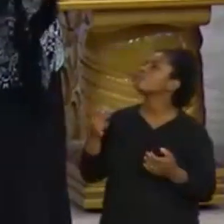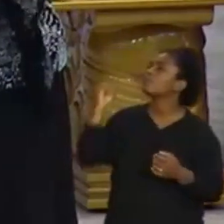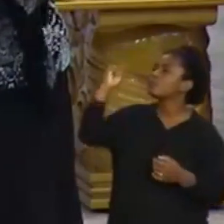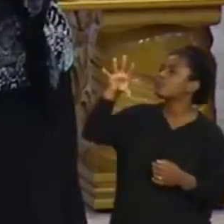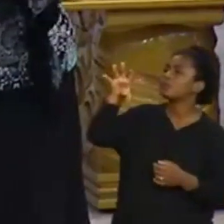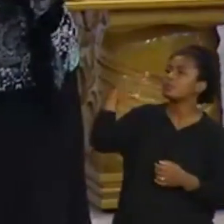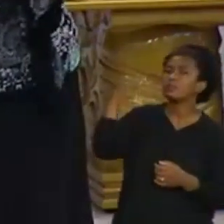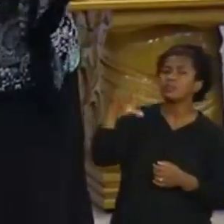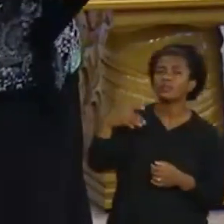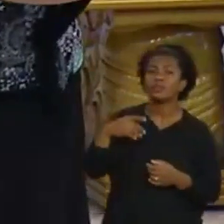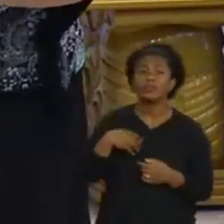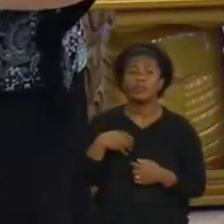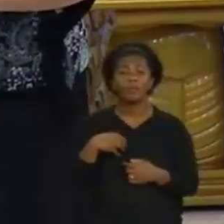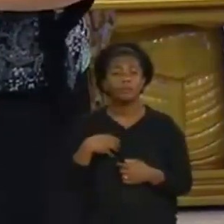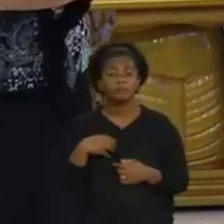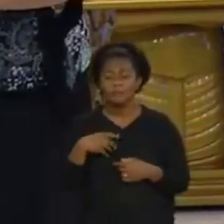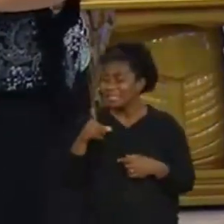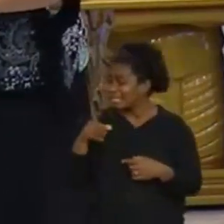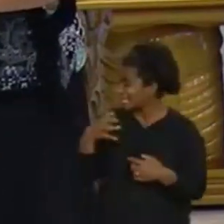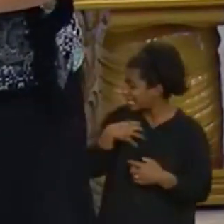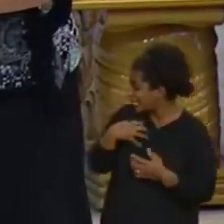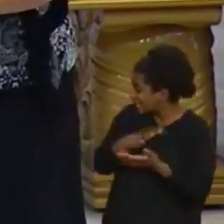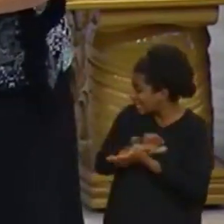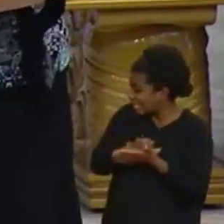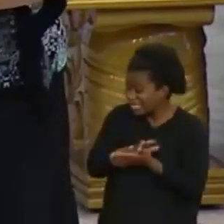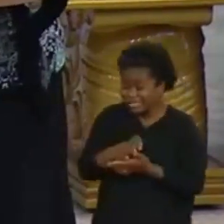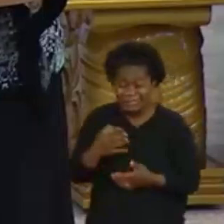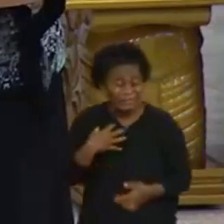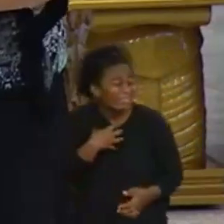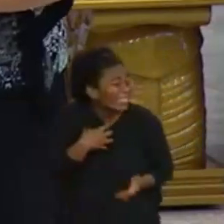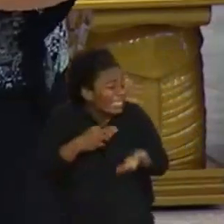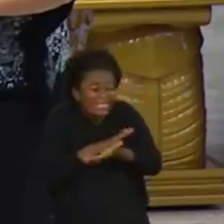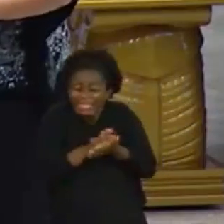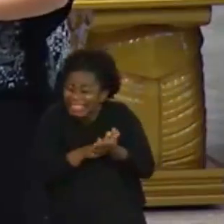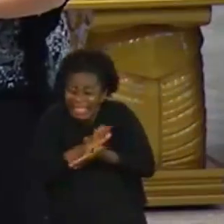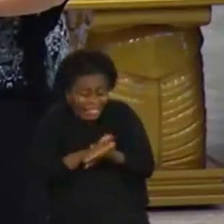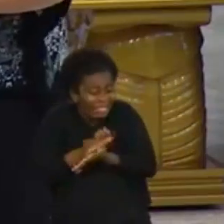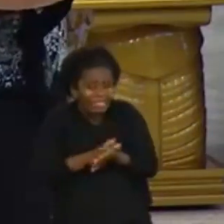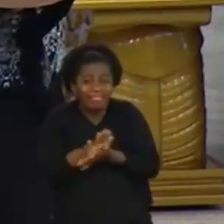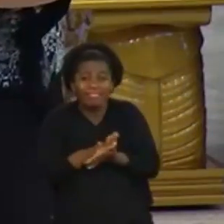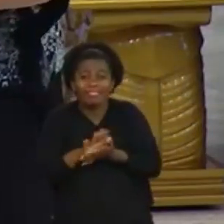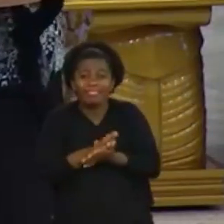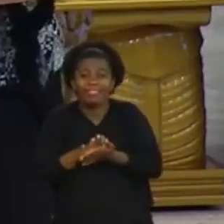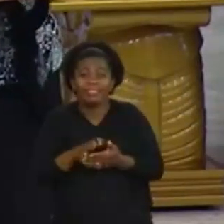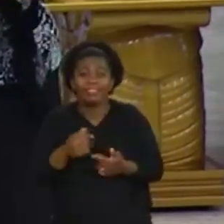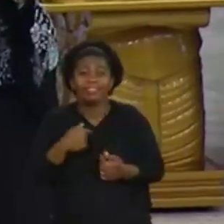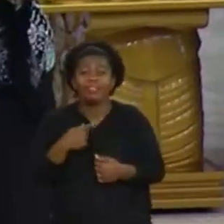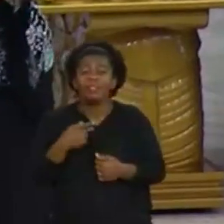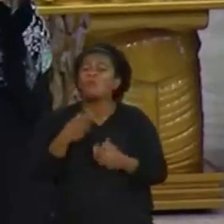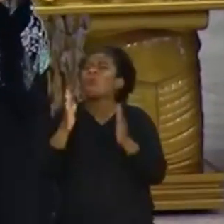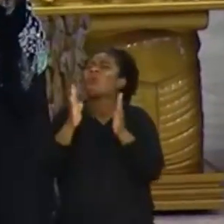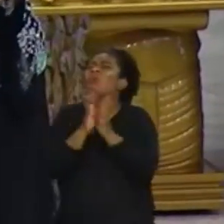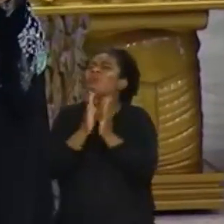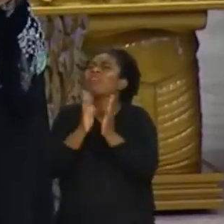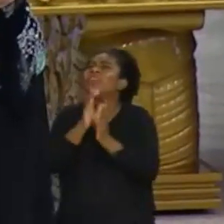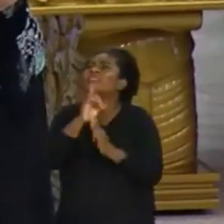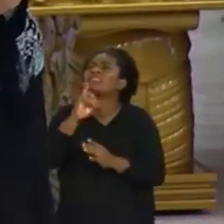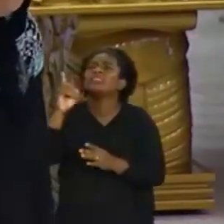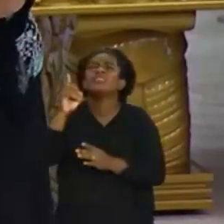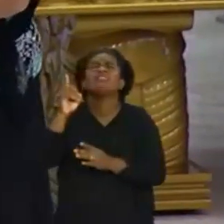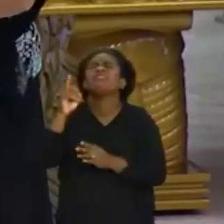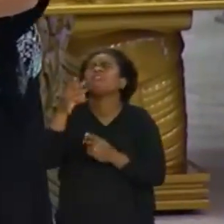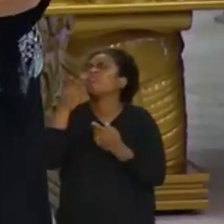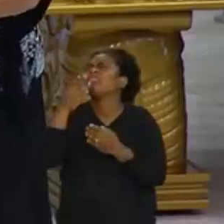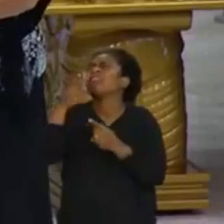Tira aí, para falar. Sentindo mais nada? Não, eu tô emocionada. Eu falei com Deus, Deus. Me